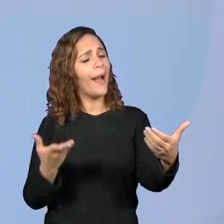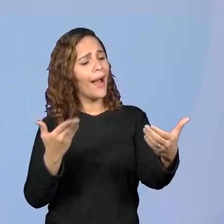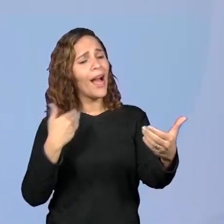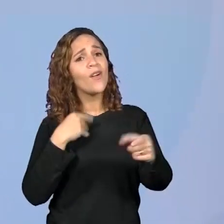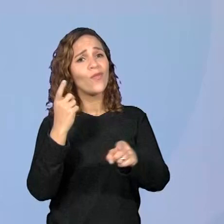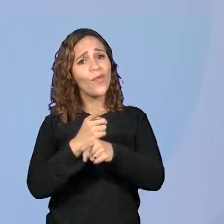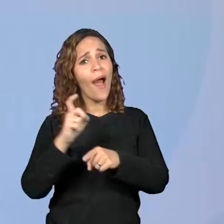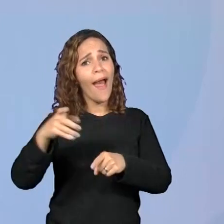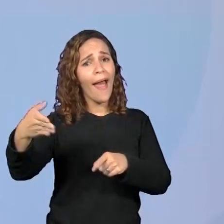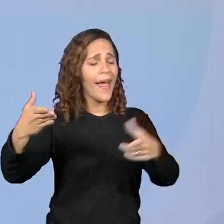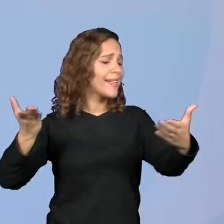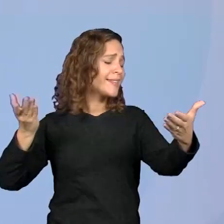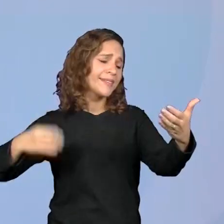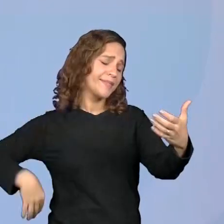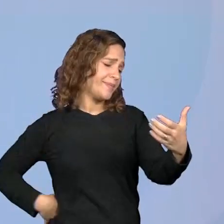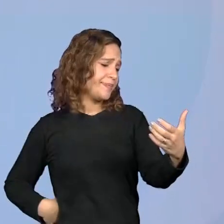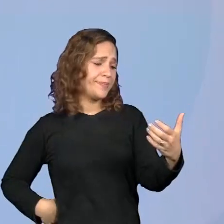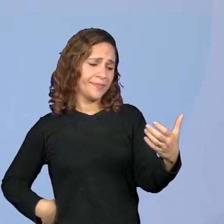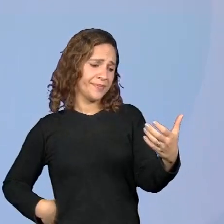vai encontrar,